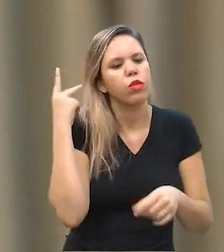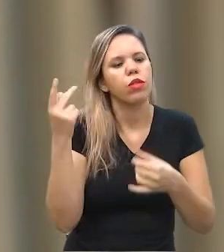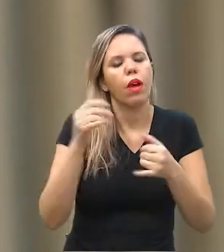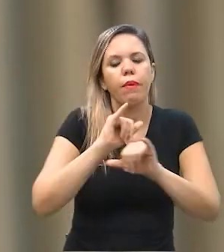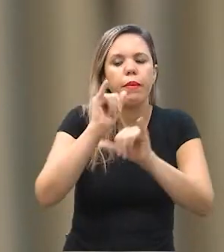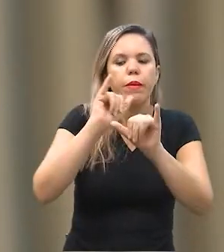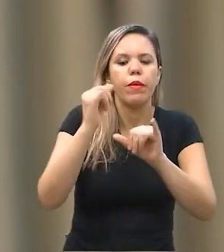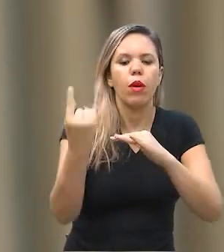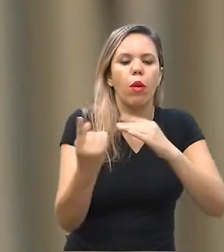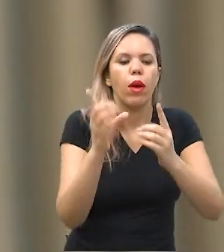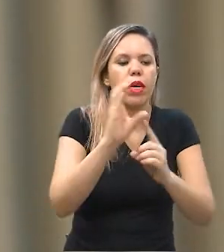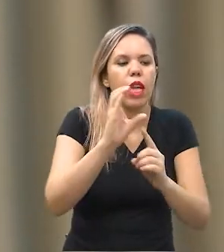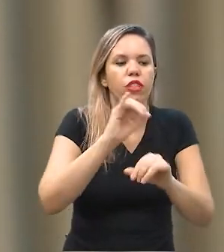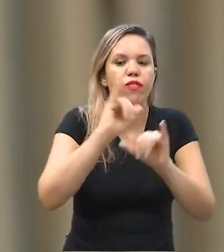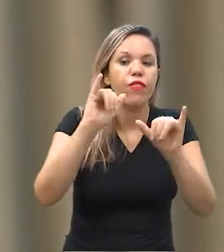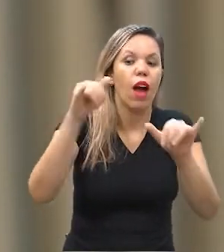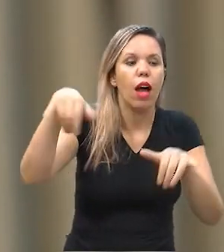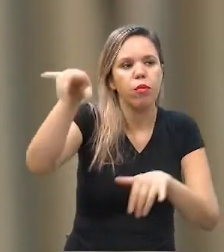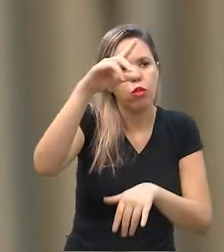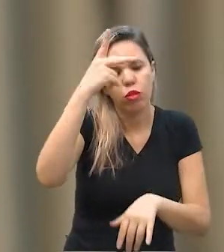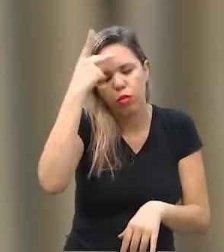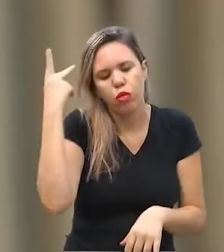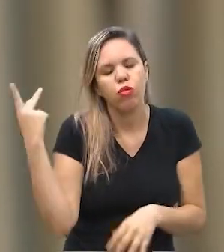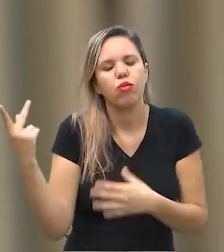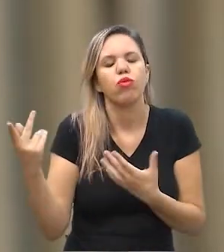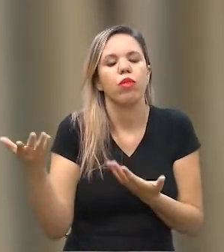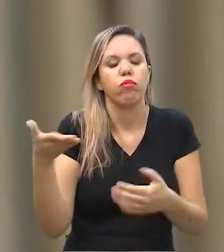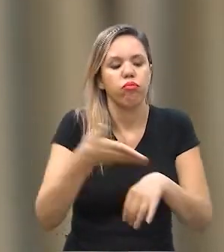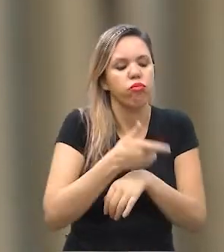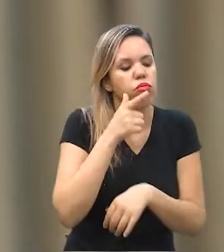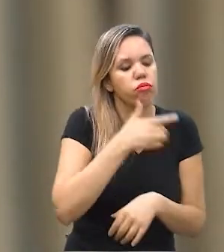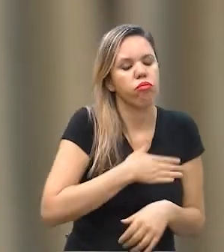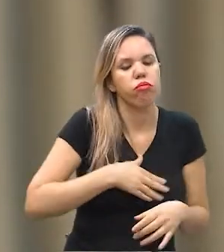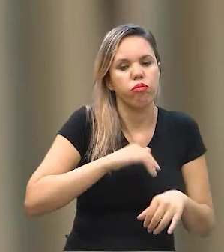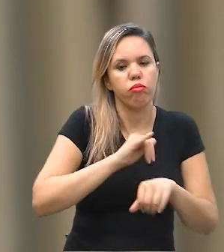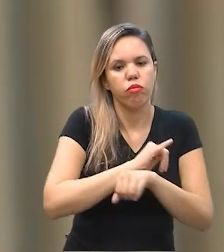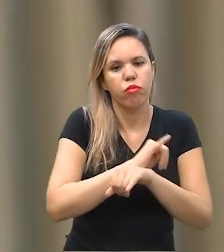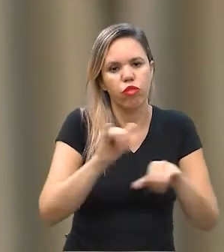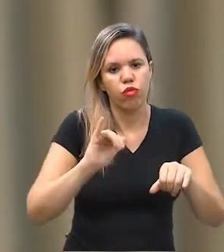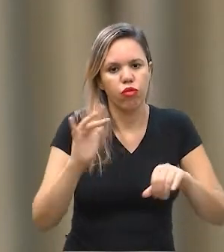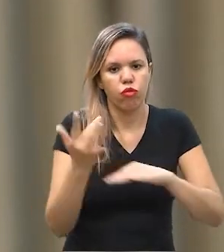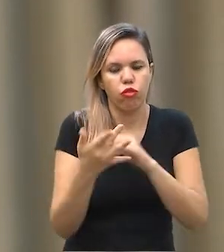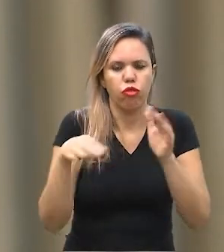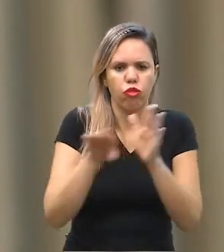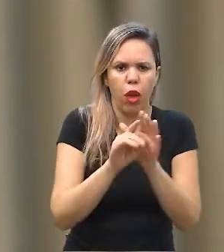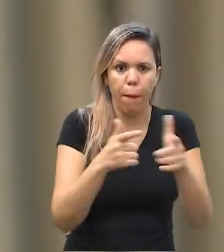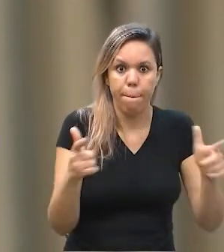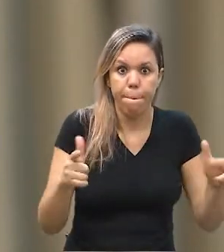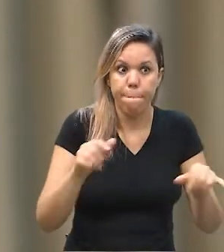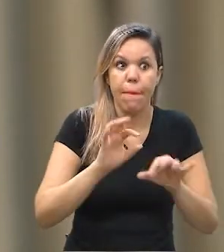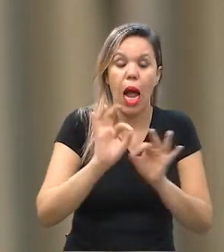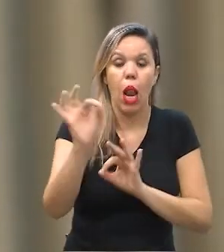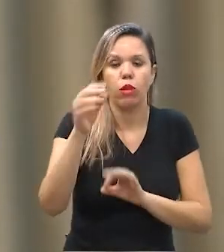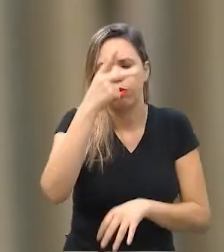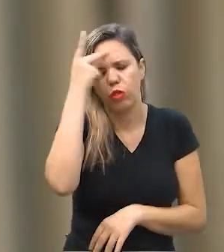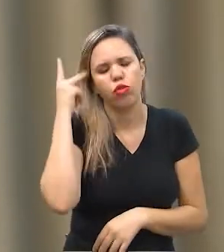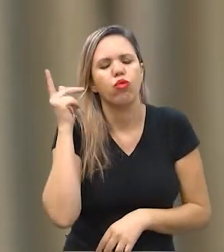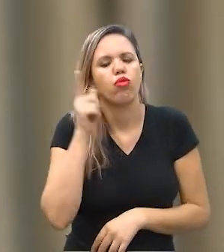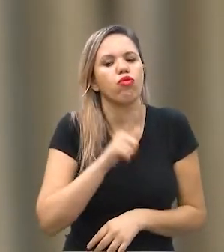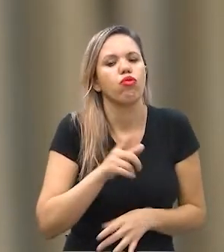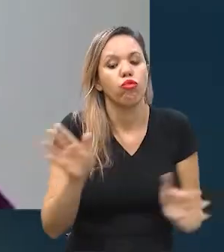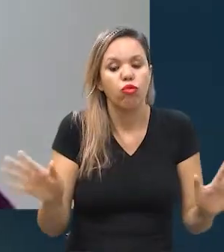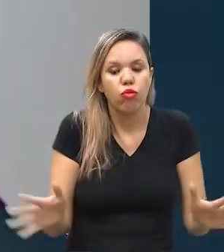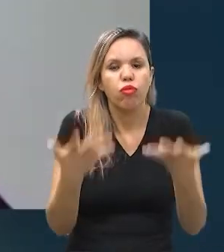o cliente já faz. Mas hoje, fazendo a divulgação online, eles conseguem chegar muito mais pessoas,